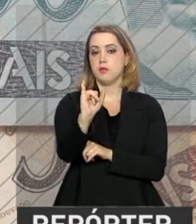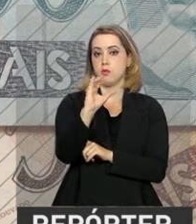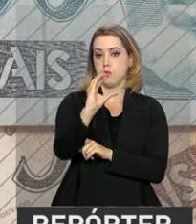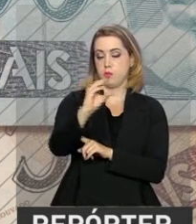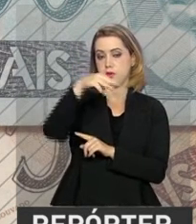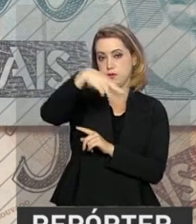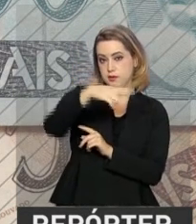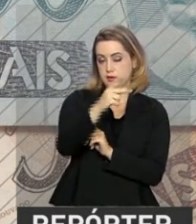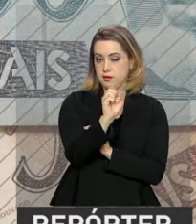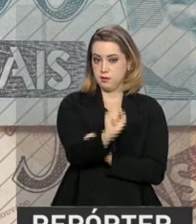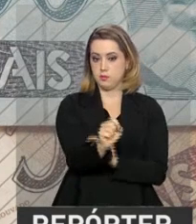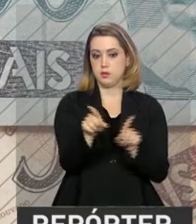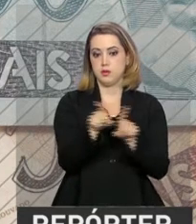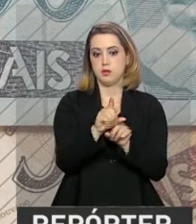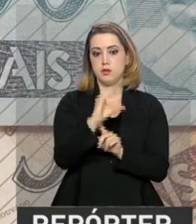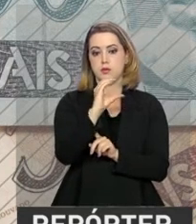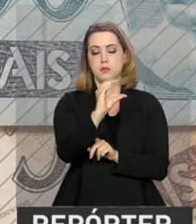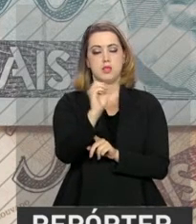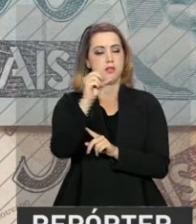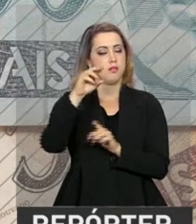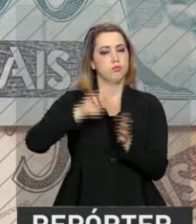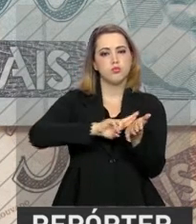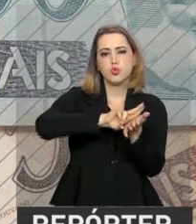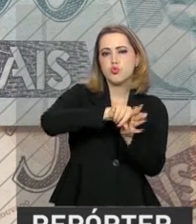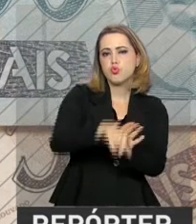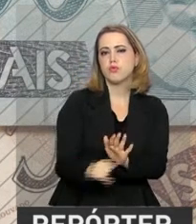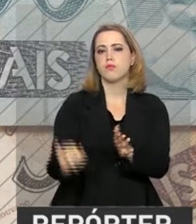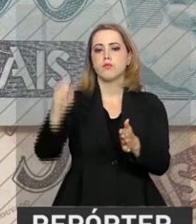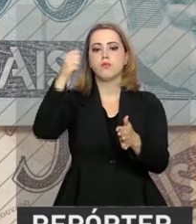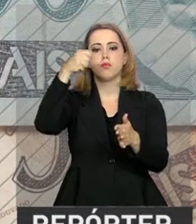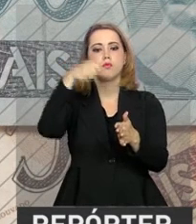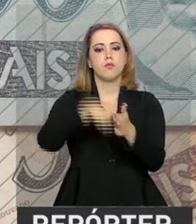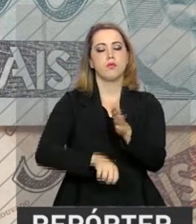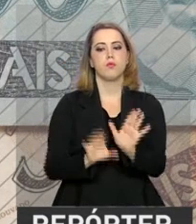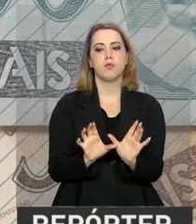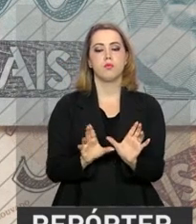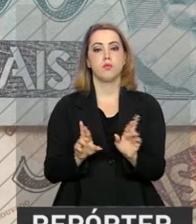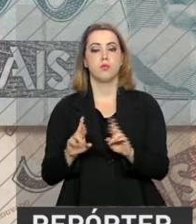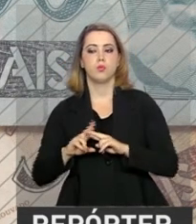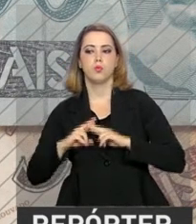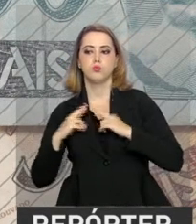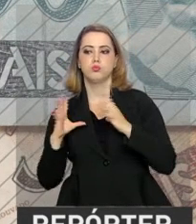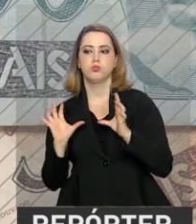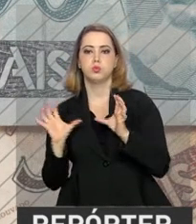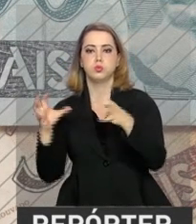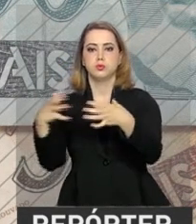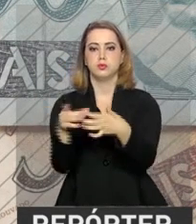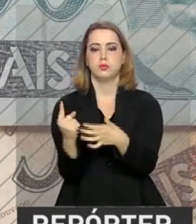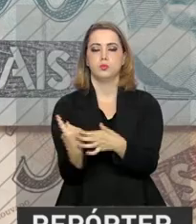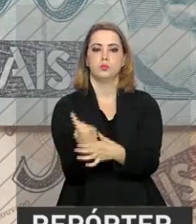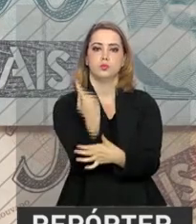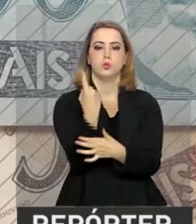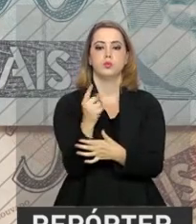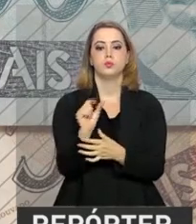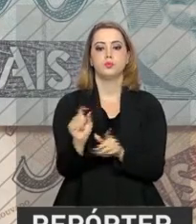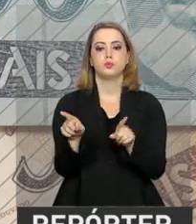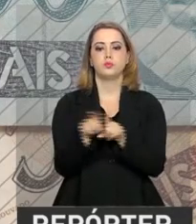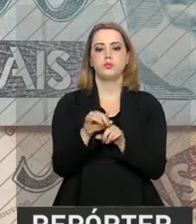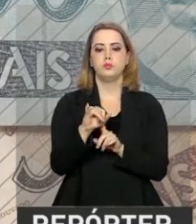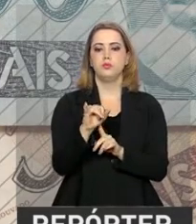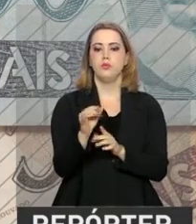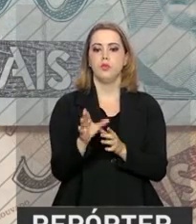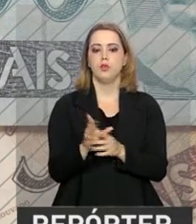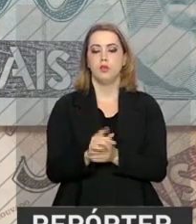csll a cofins o pis pasep a contribuição patronal previdenciária e o